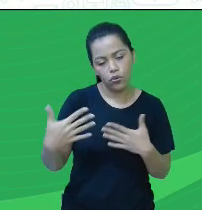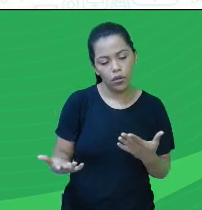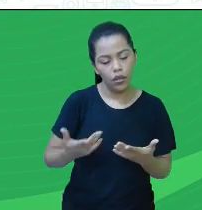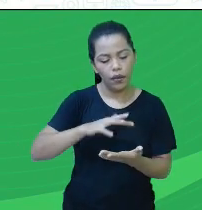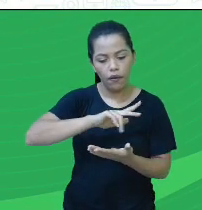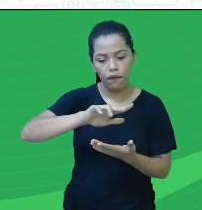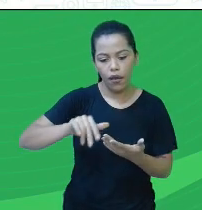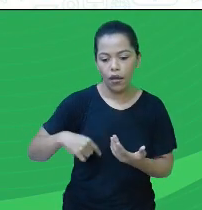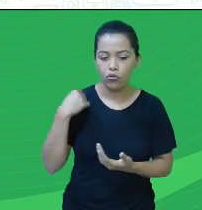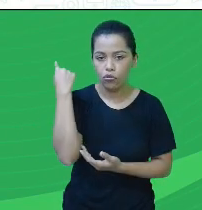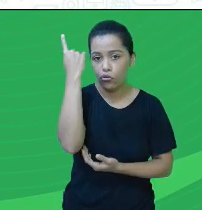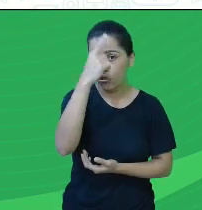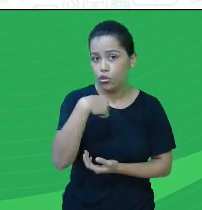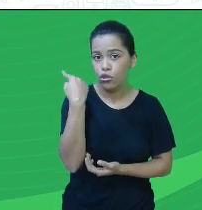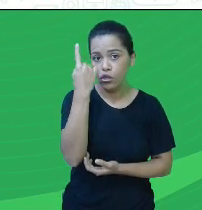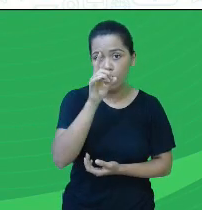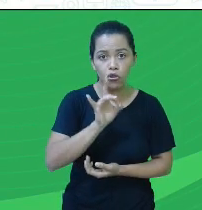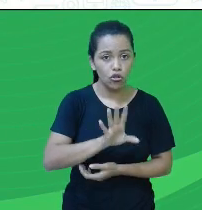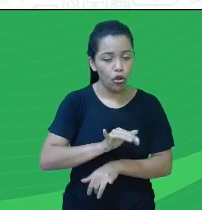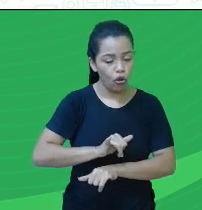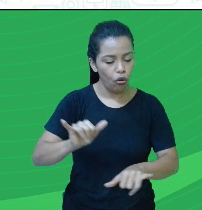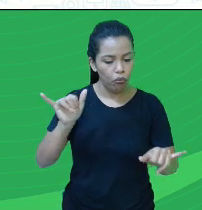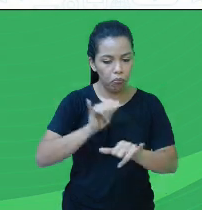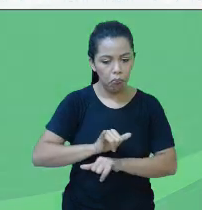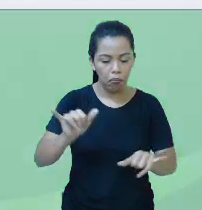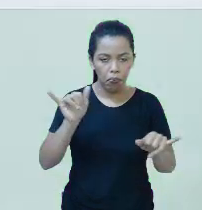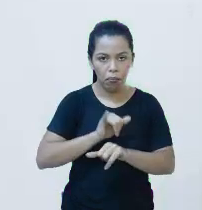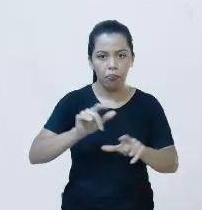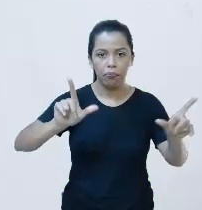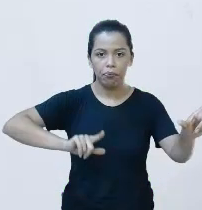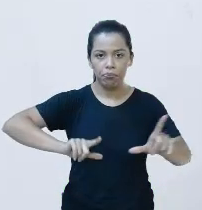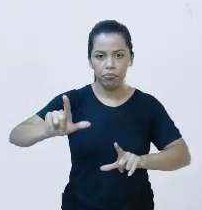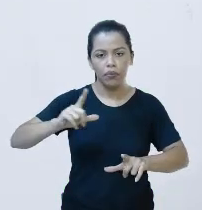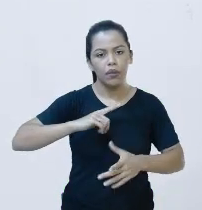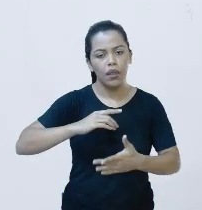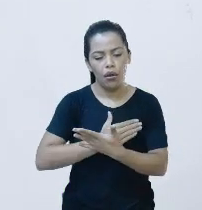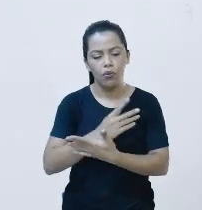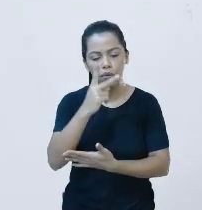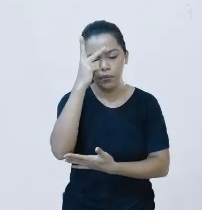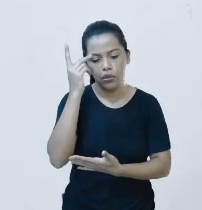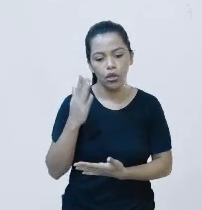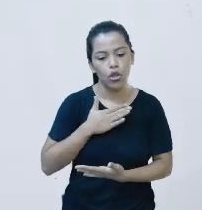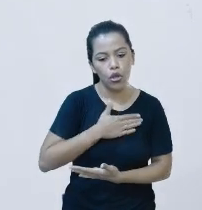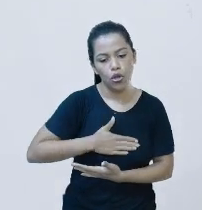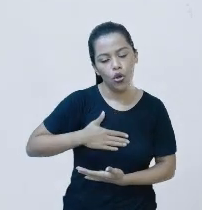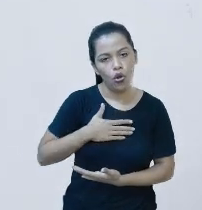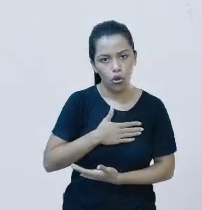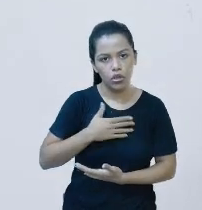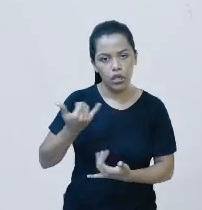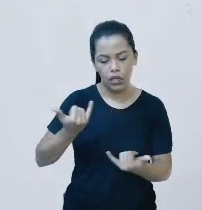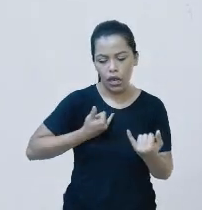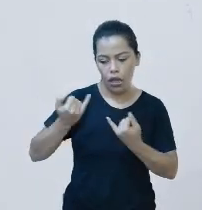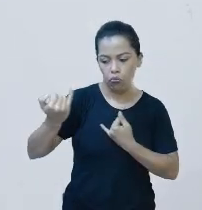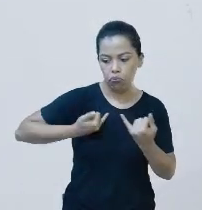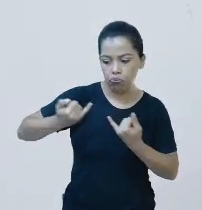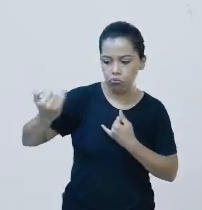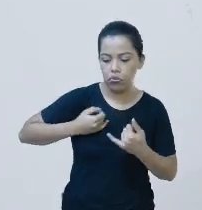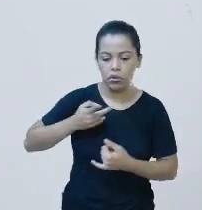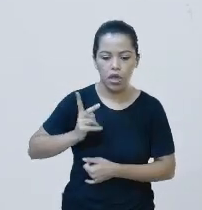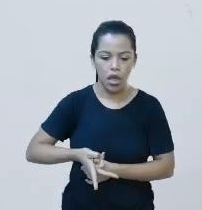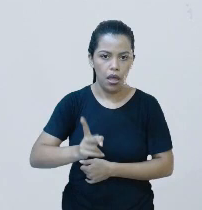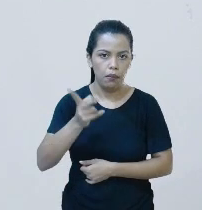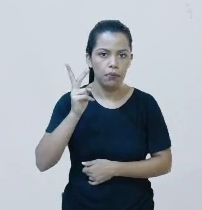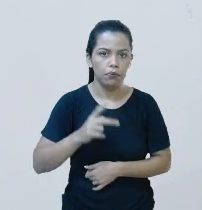dia inteiro, não é? Só de notícias. Tem pessoas que realmente gostam de estar bem informadas.